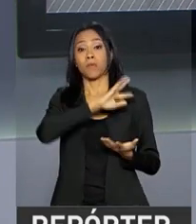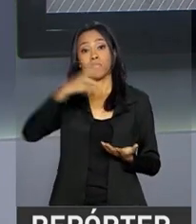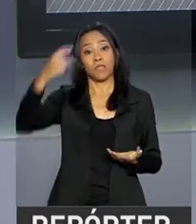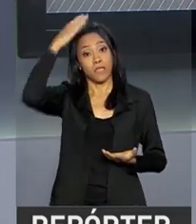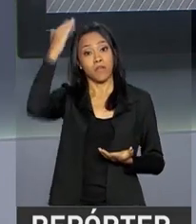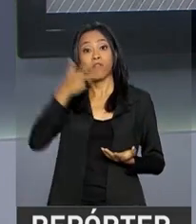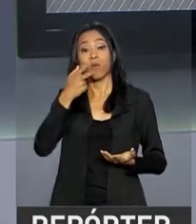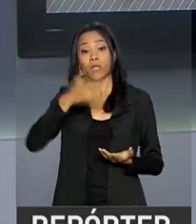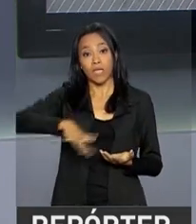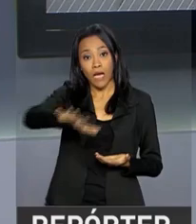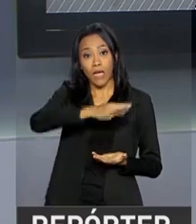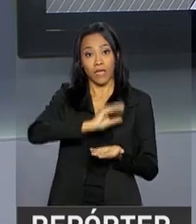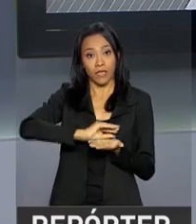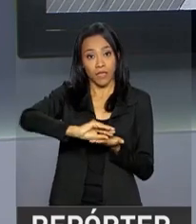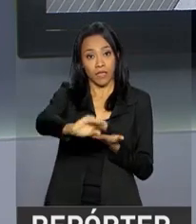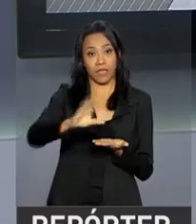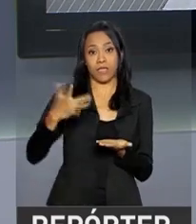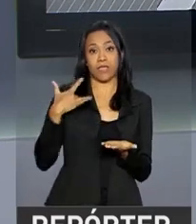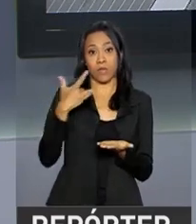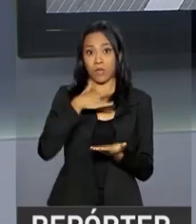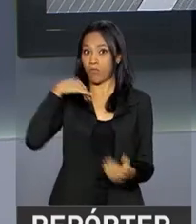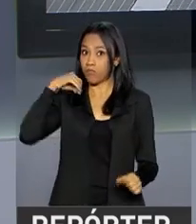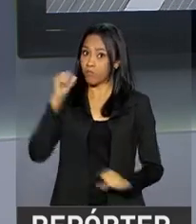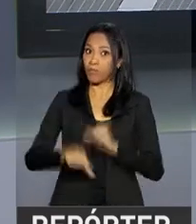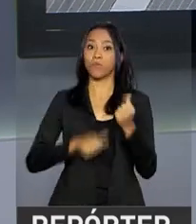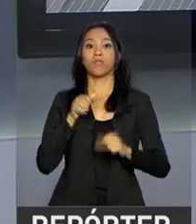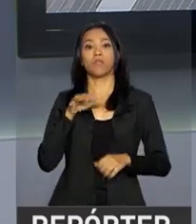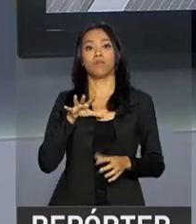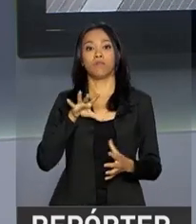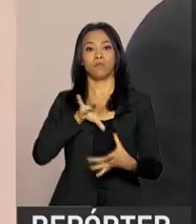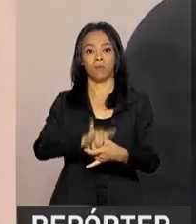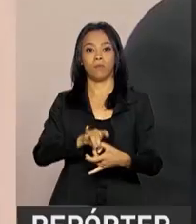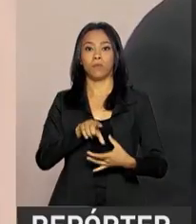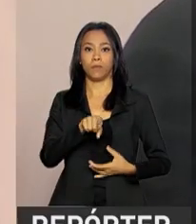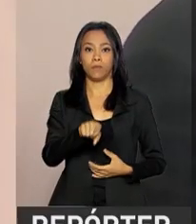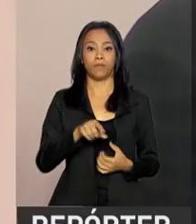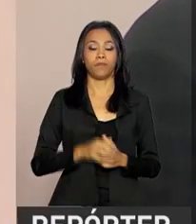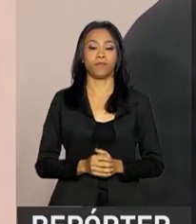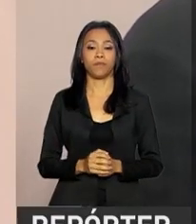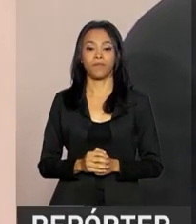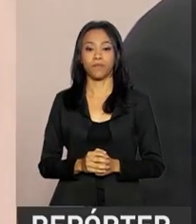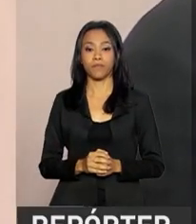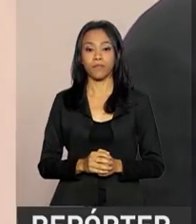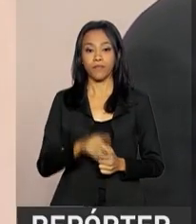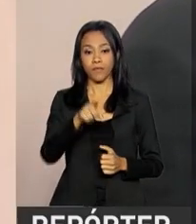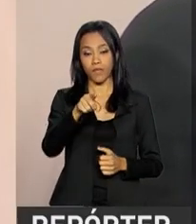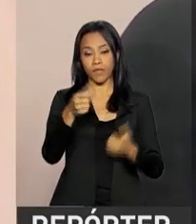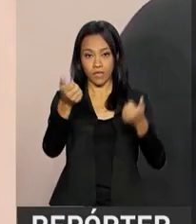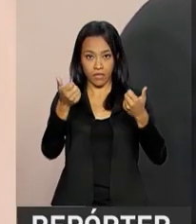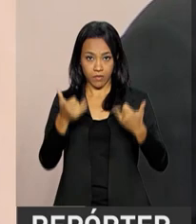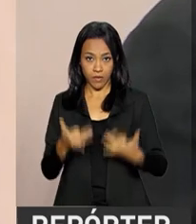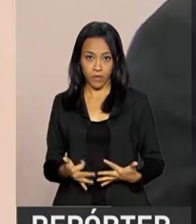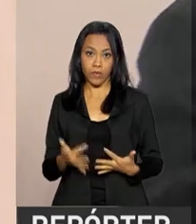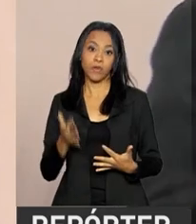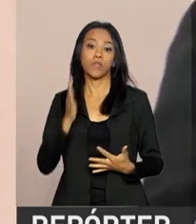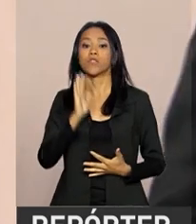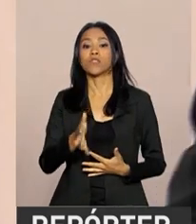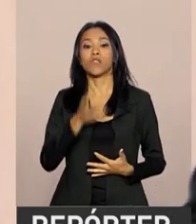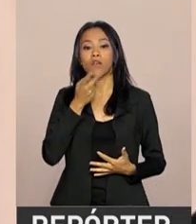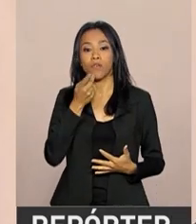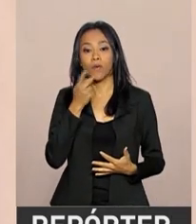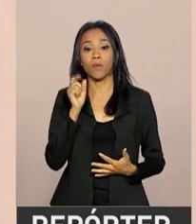estão transformando a realidade desse setor foi confirmado por vários e vários